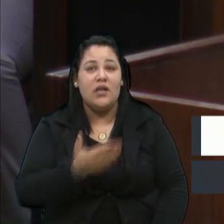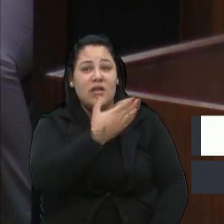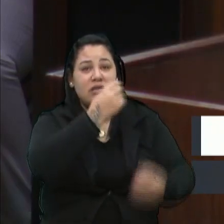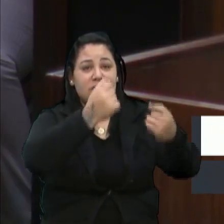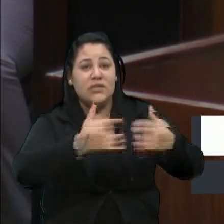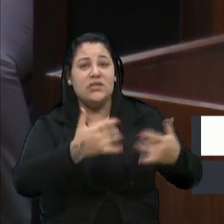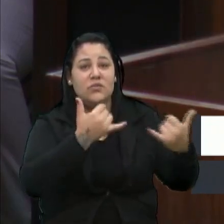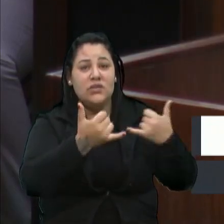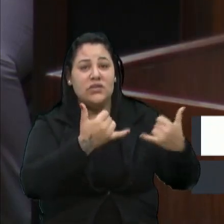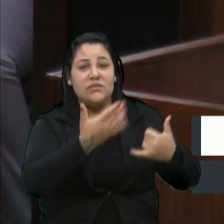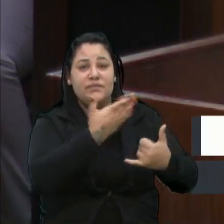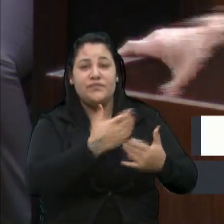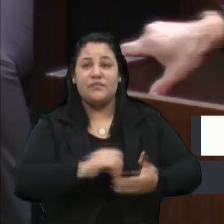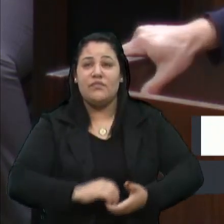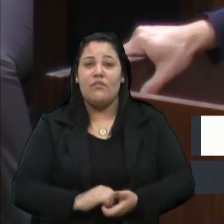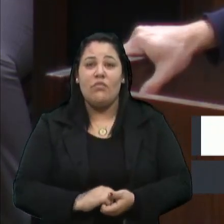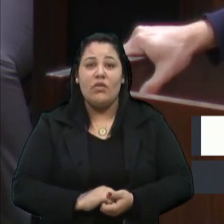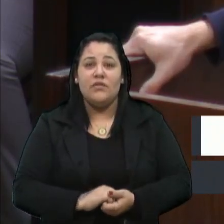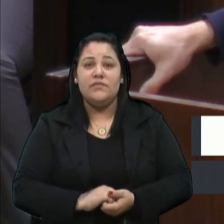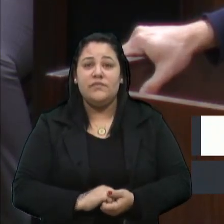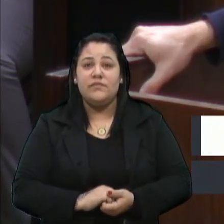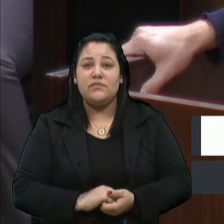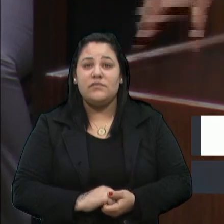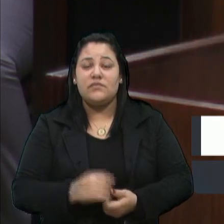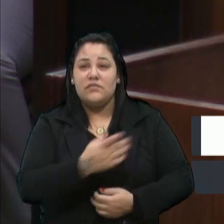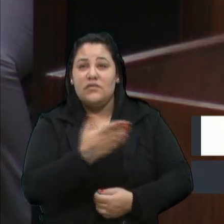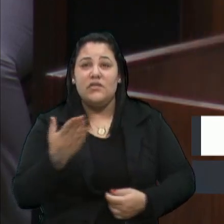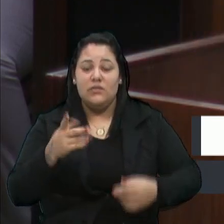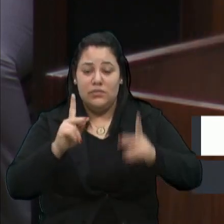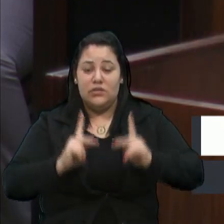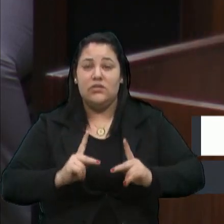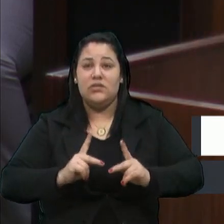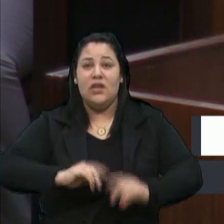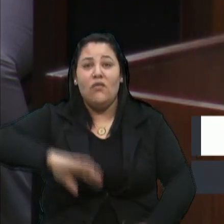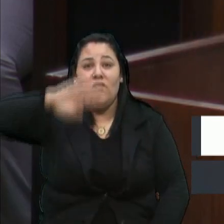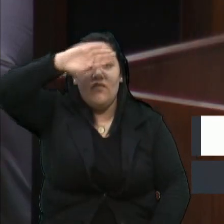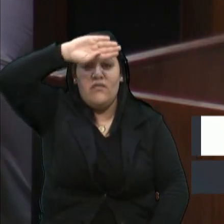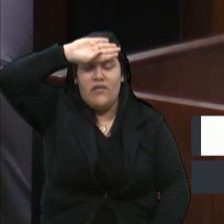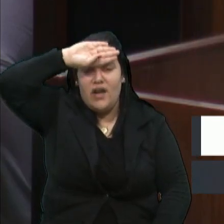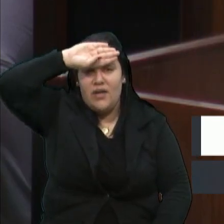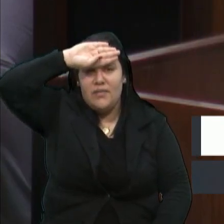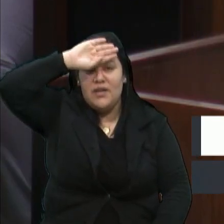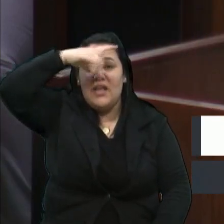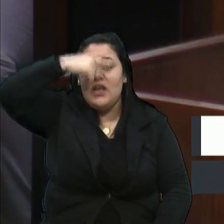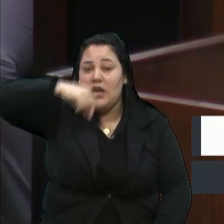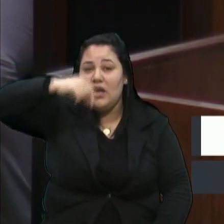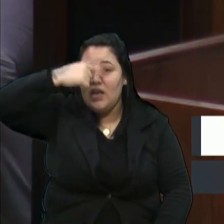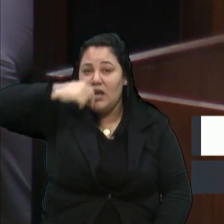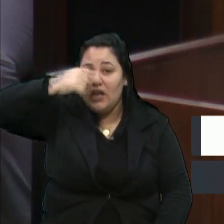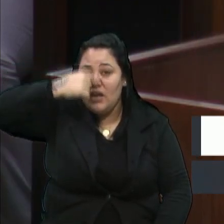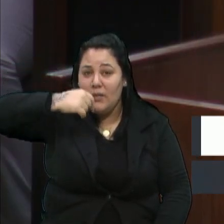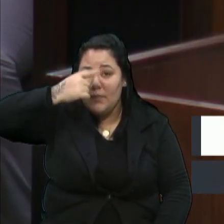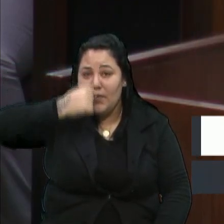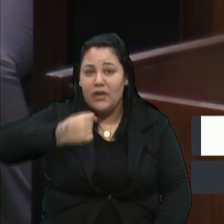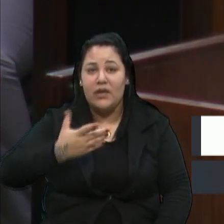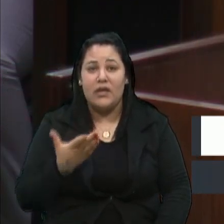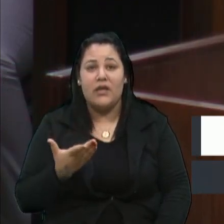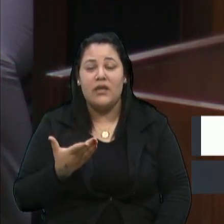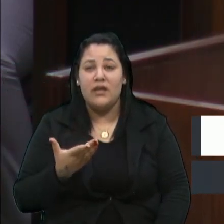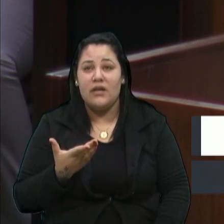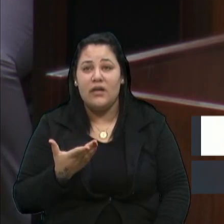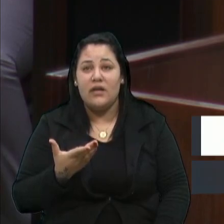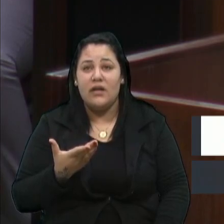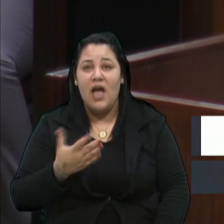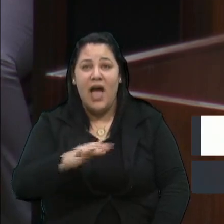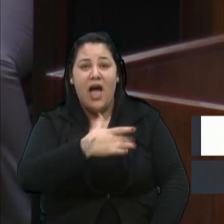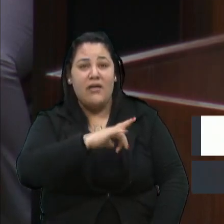exemplo para onde que vai esse povo tá ali com febre gripe tá Às vezes com